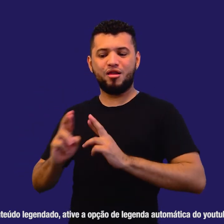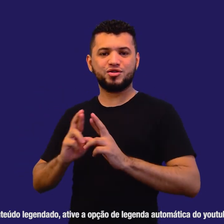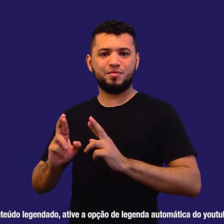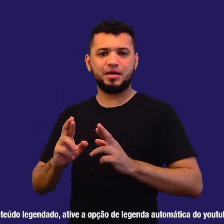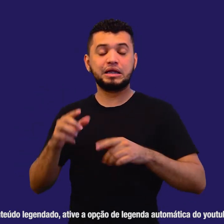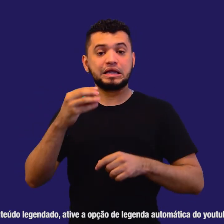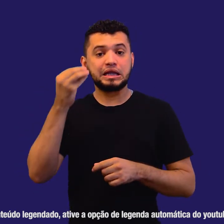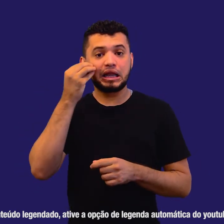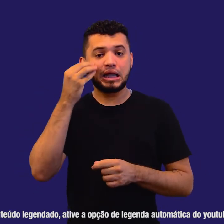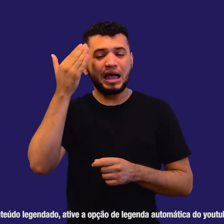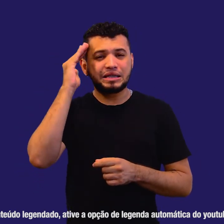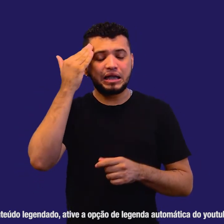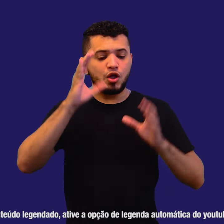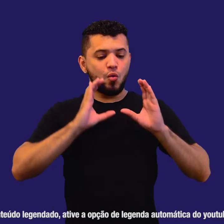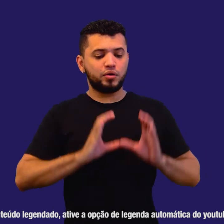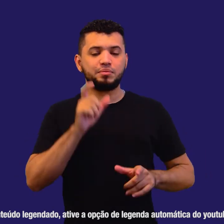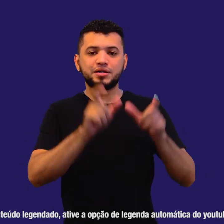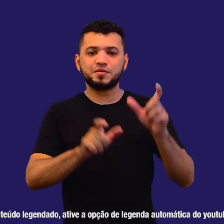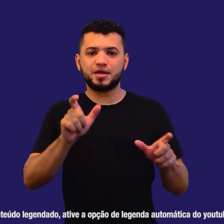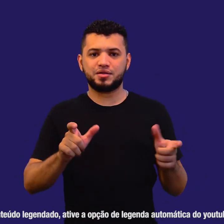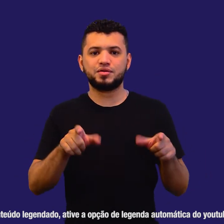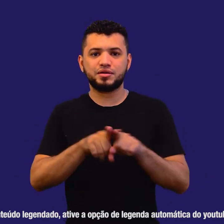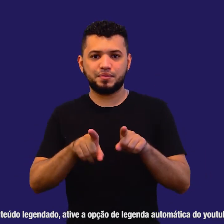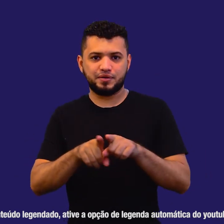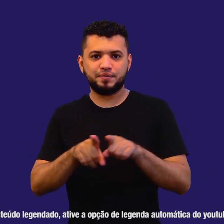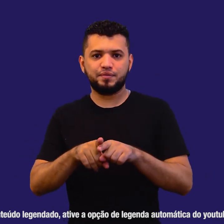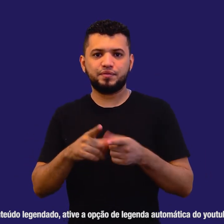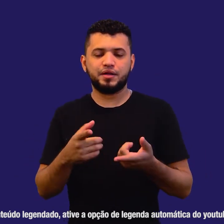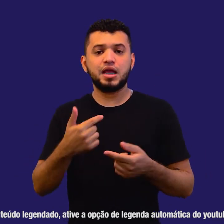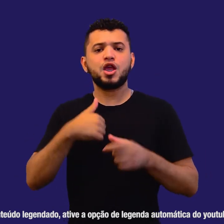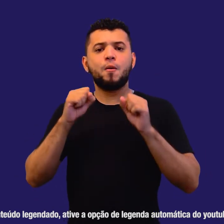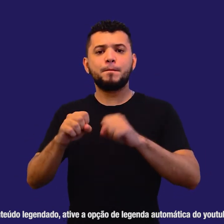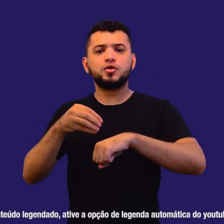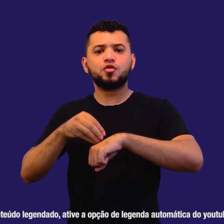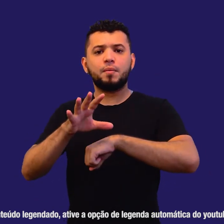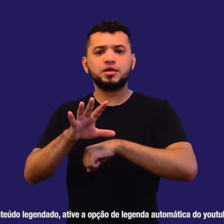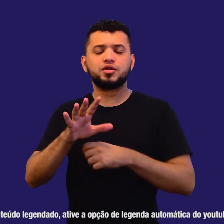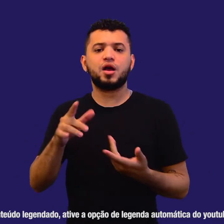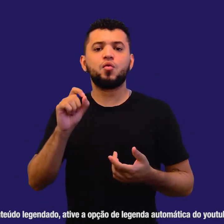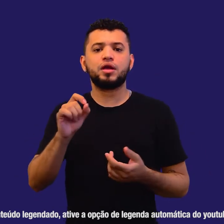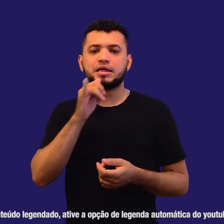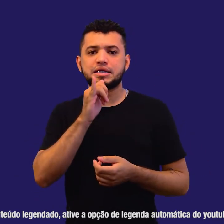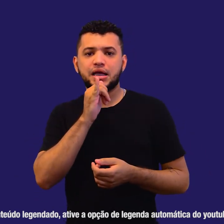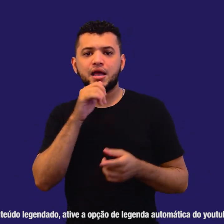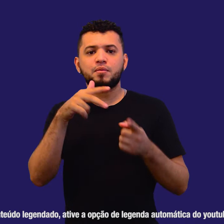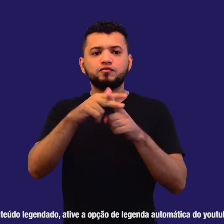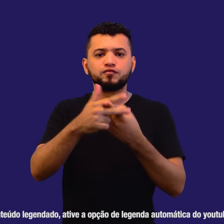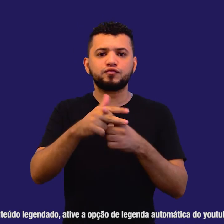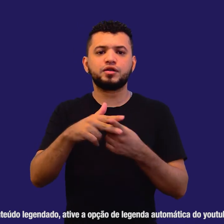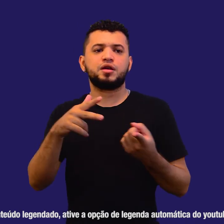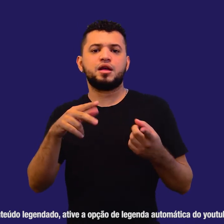o comportamento. Então, assim, e há algo subutilizado no meu negócio que eu posso compartilhar em rede? Equipamentos,